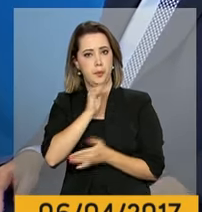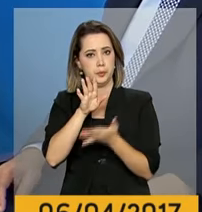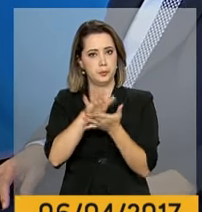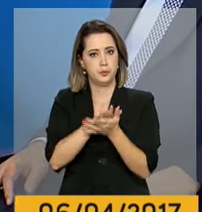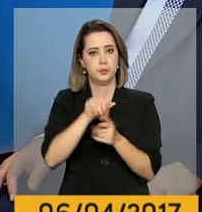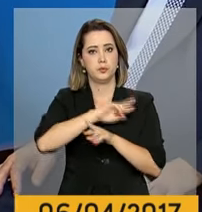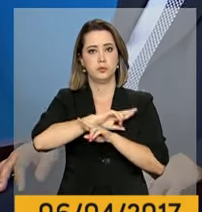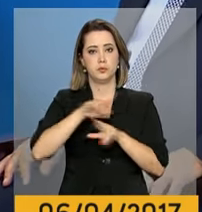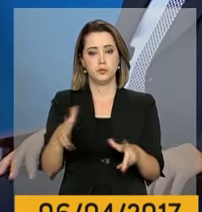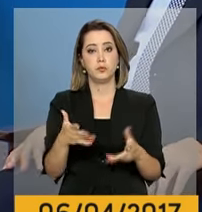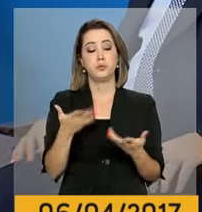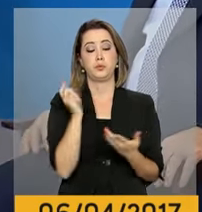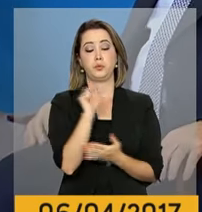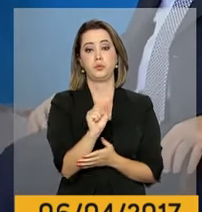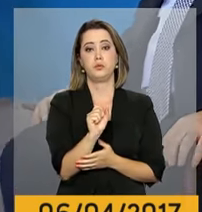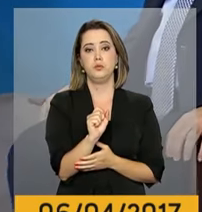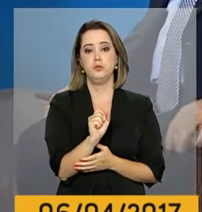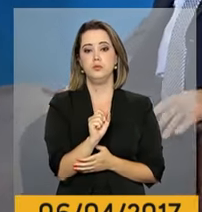Aeronáutica e senhora,